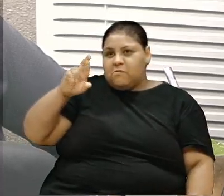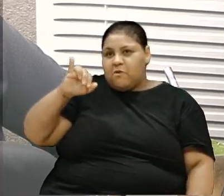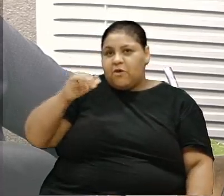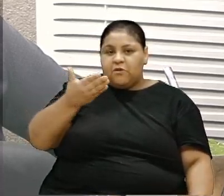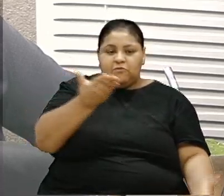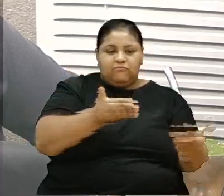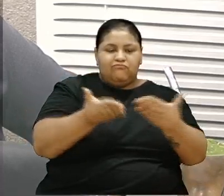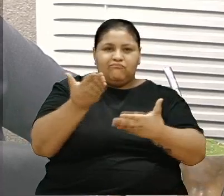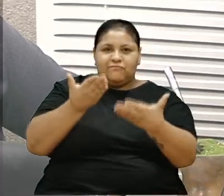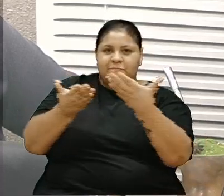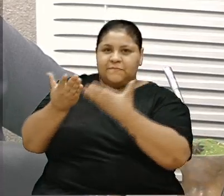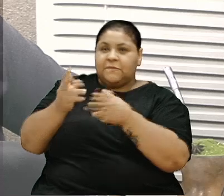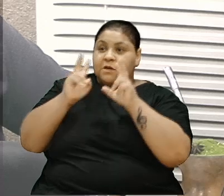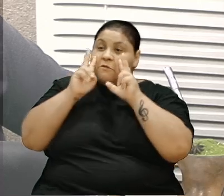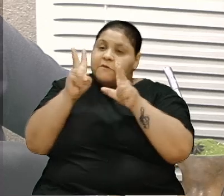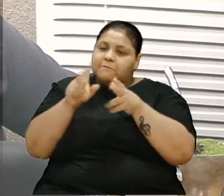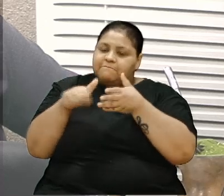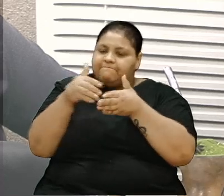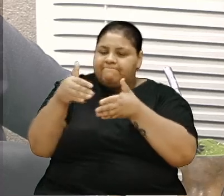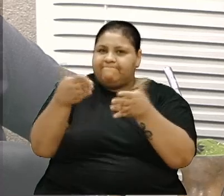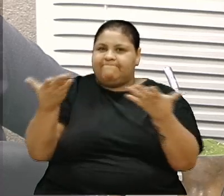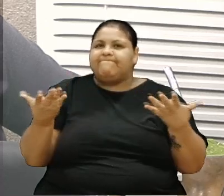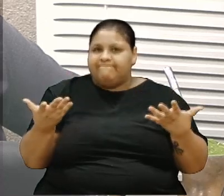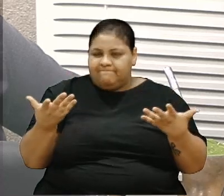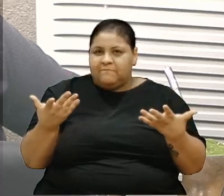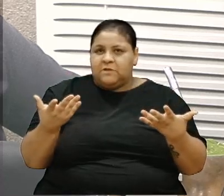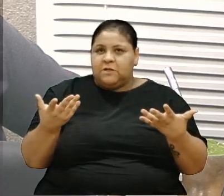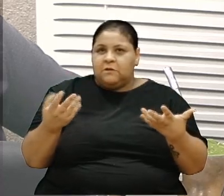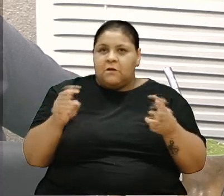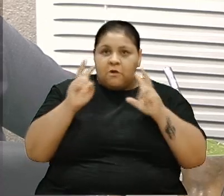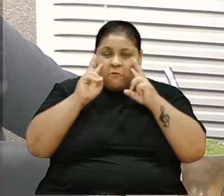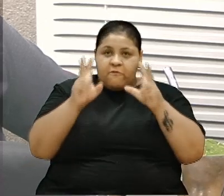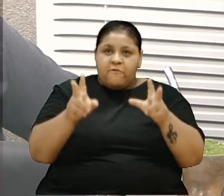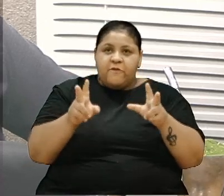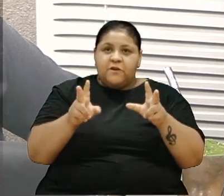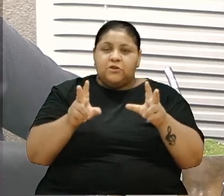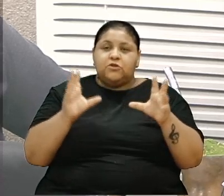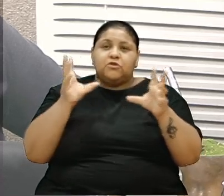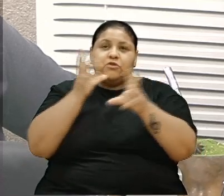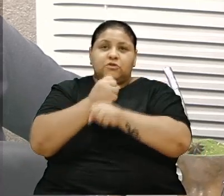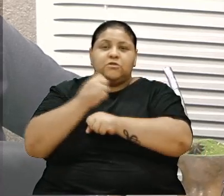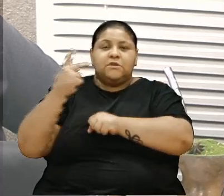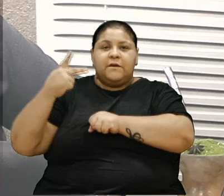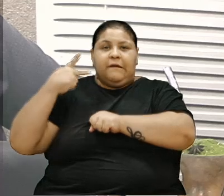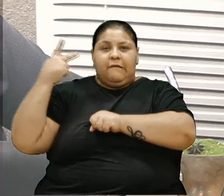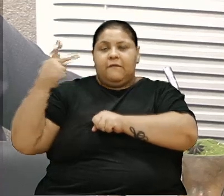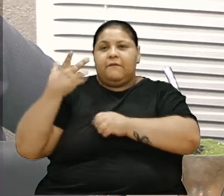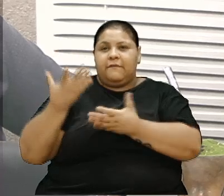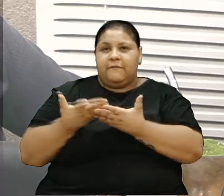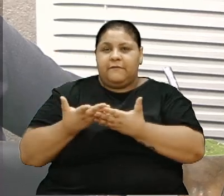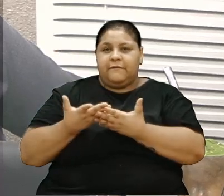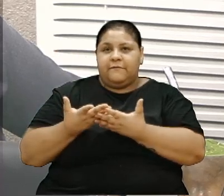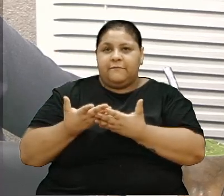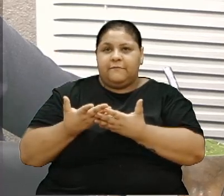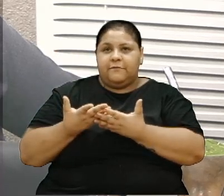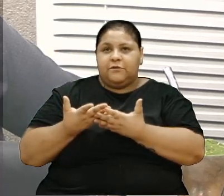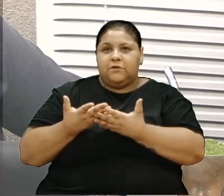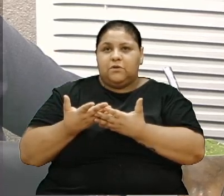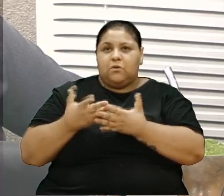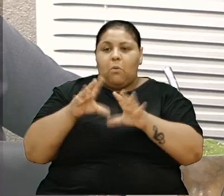ideias e vimos um melhor caminho. Porque eu digo assim, eu vejo que o pessoal da causa animal, ele enxuga gelo. Infelizmente, enxuga